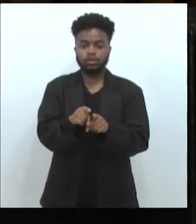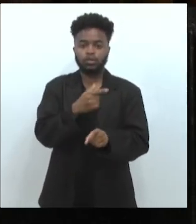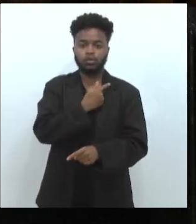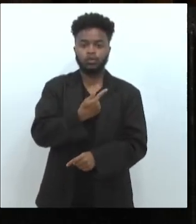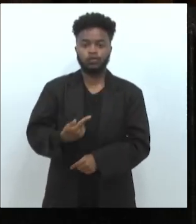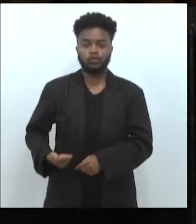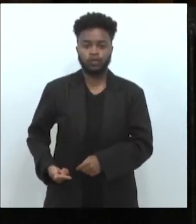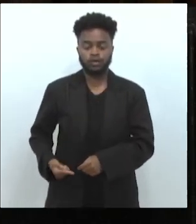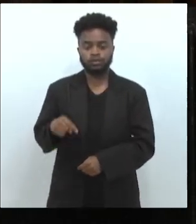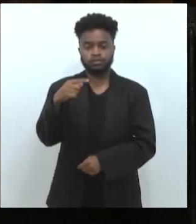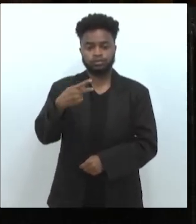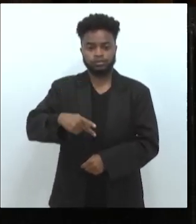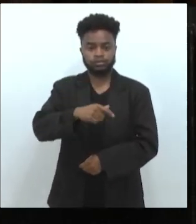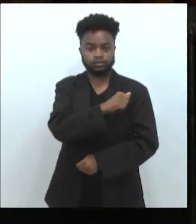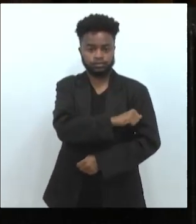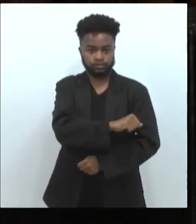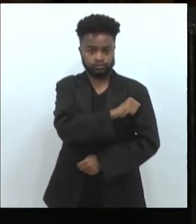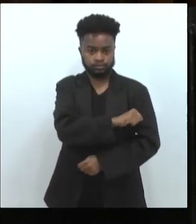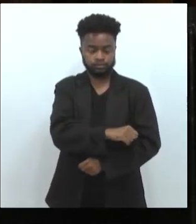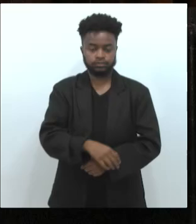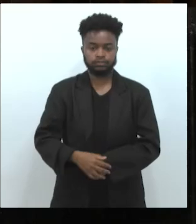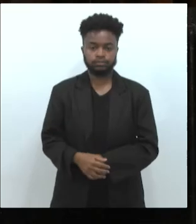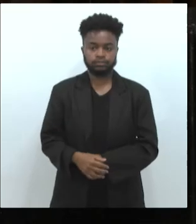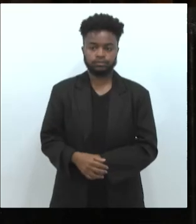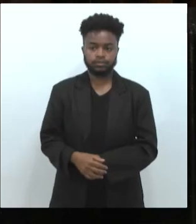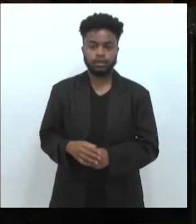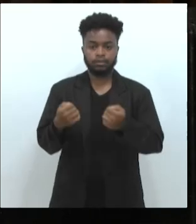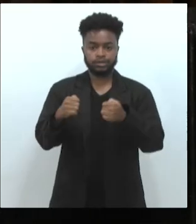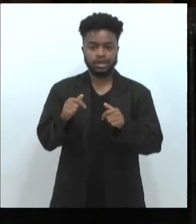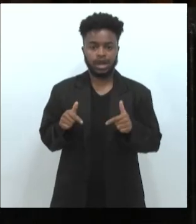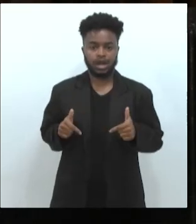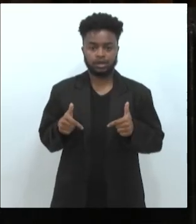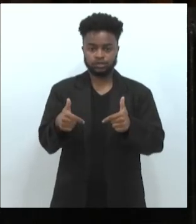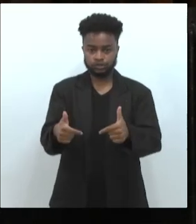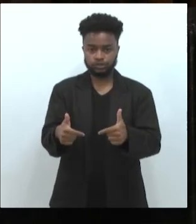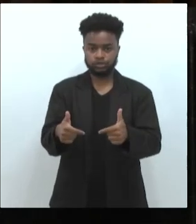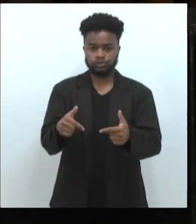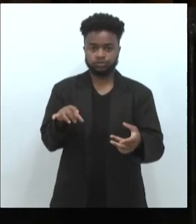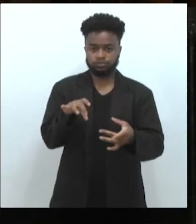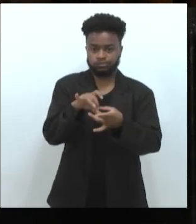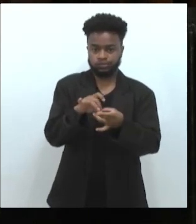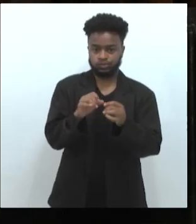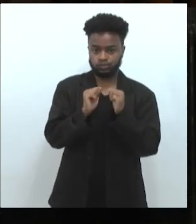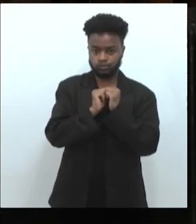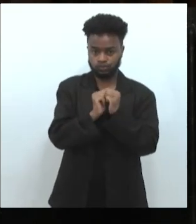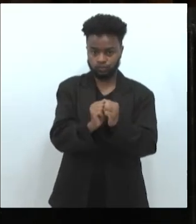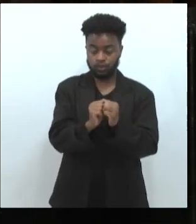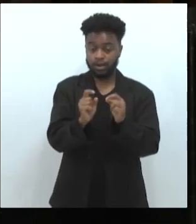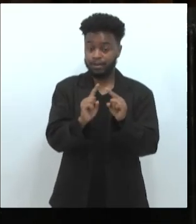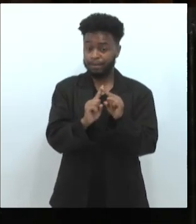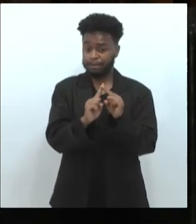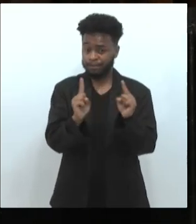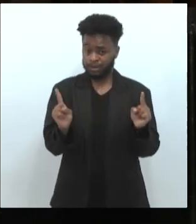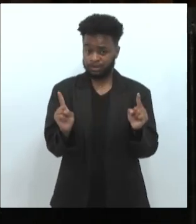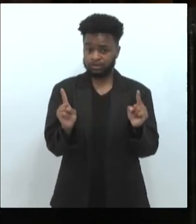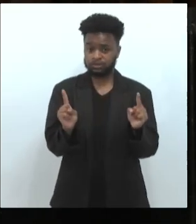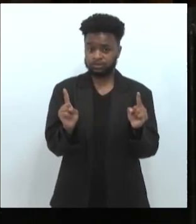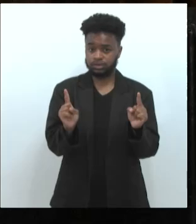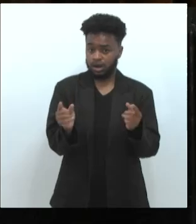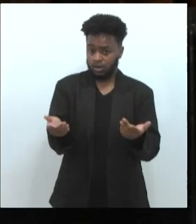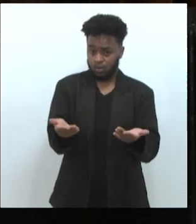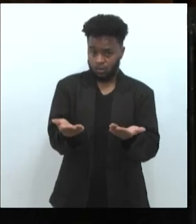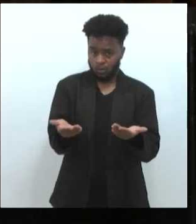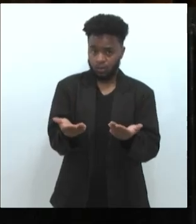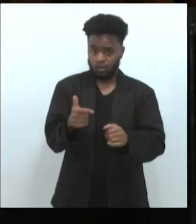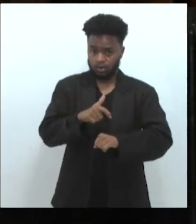do Estado do Rio de Janeiro, fazer uma ação em conjunto. Agora, neste